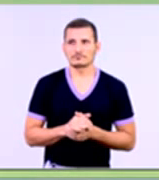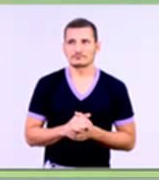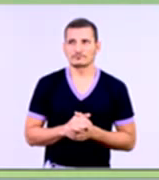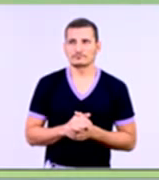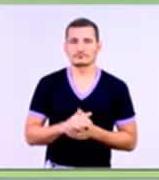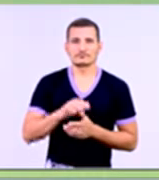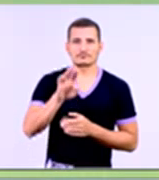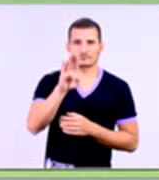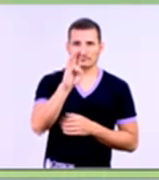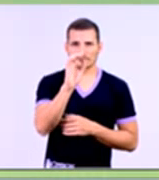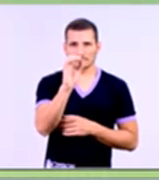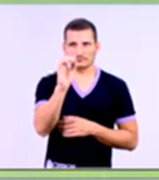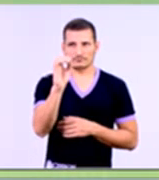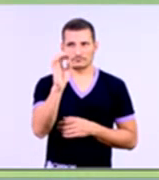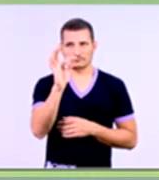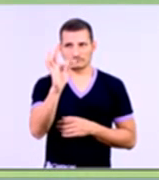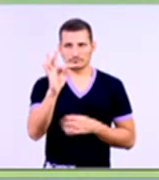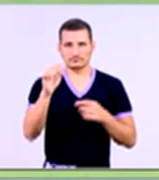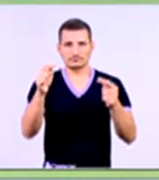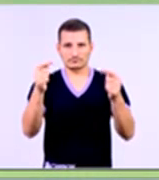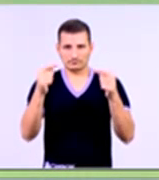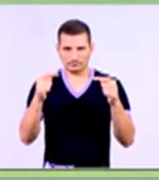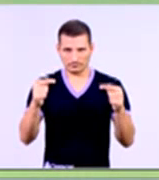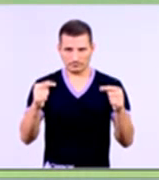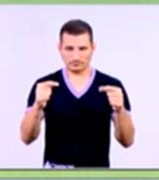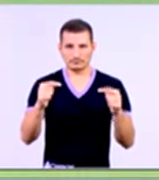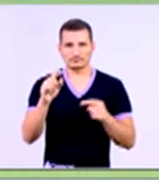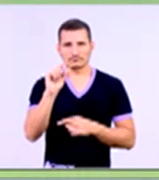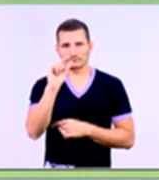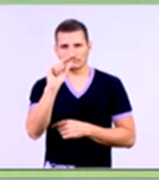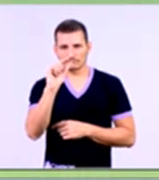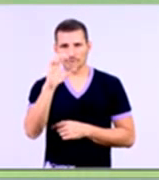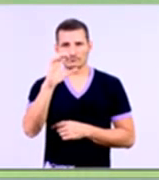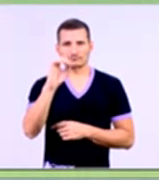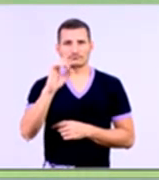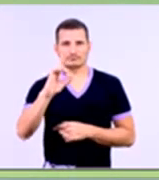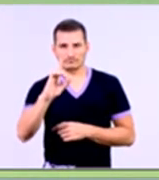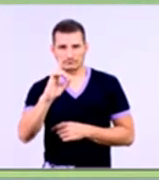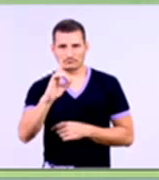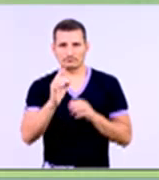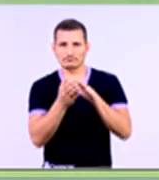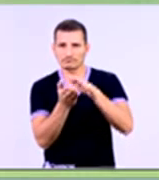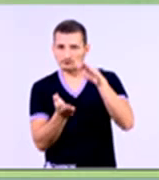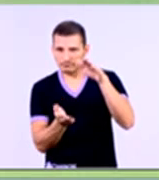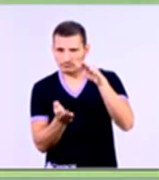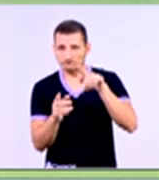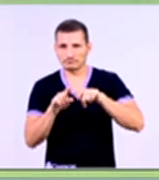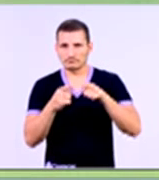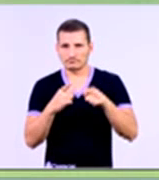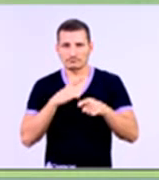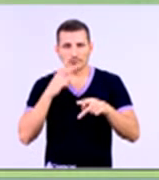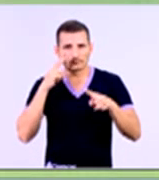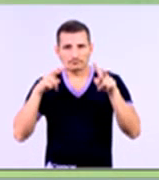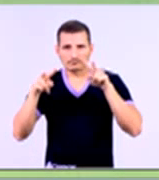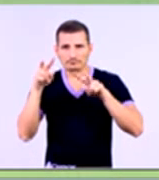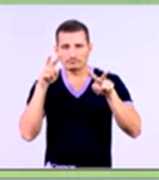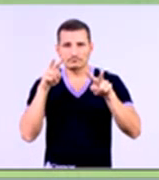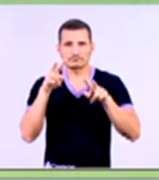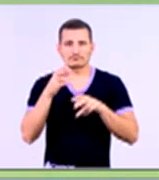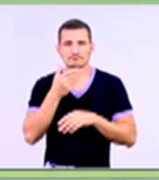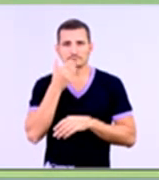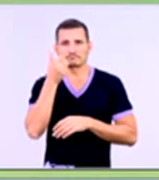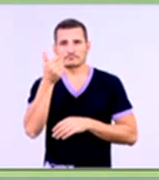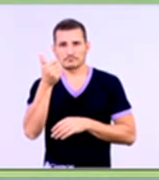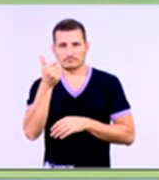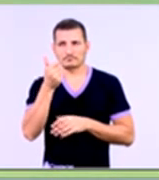Com o Bootstrap, apesar da codificação ser um pouco maior, mas nós temos um resultado visual muito mais